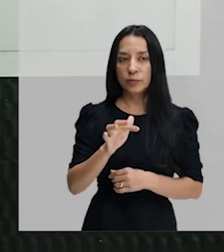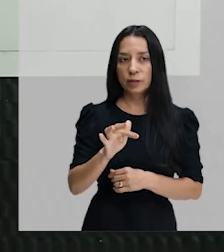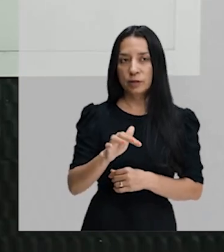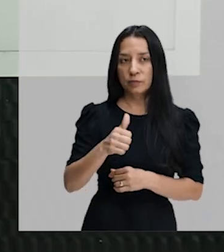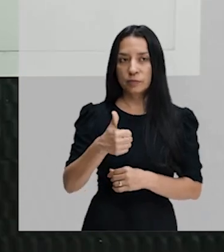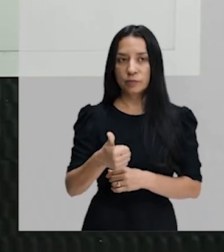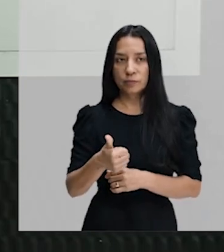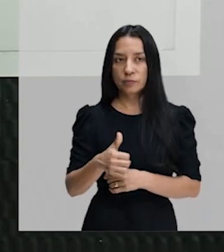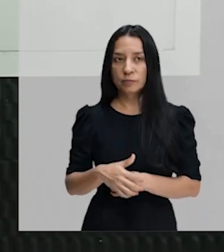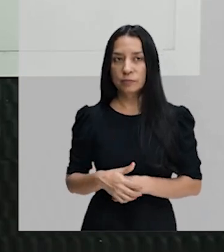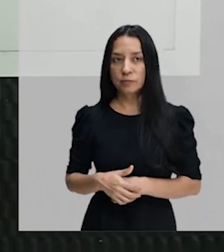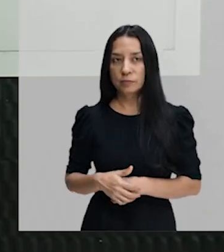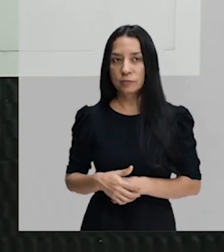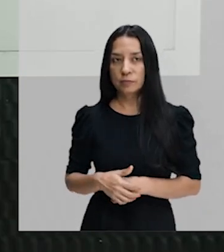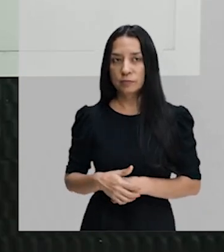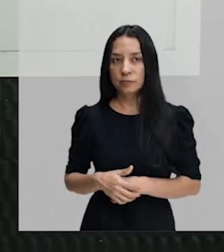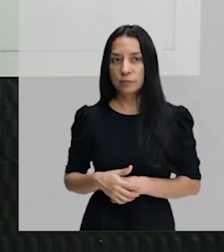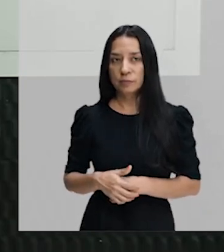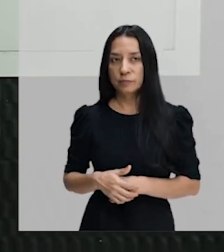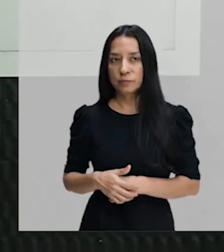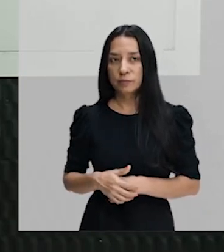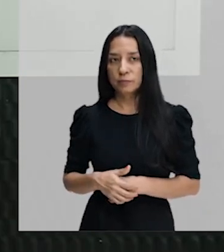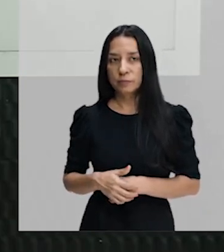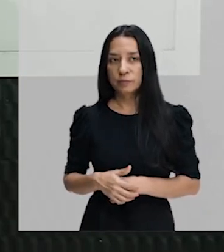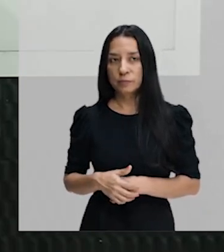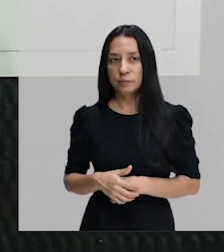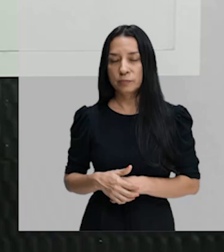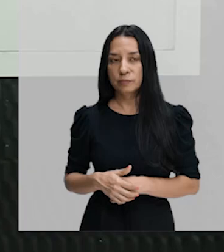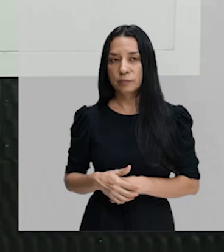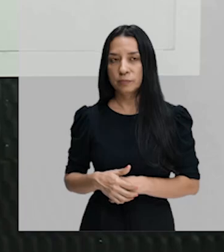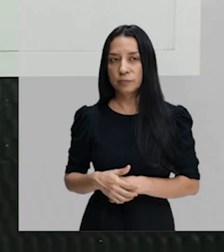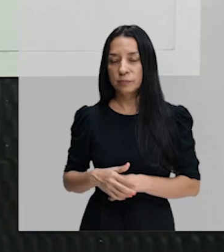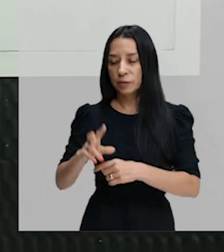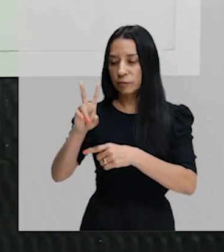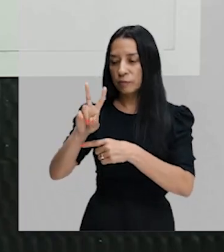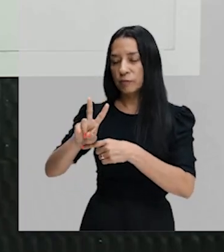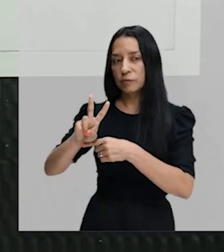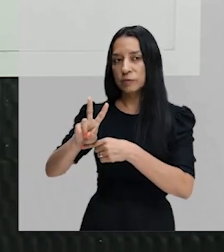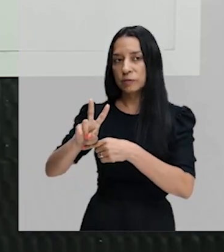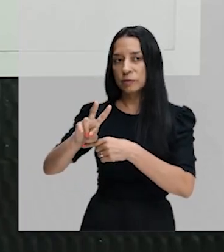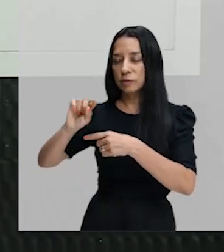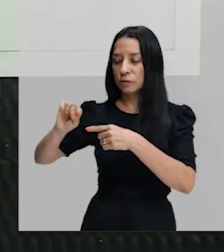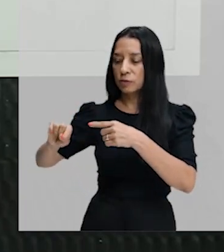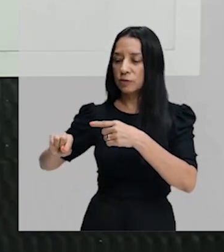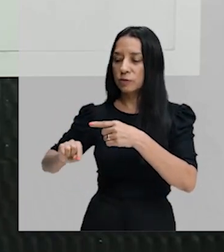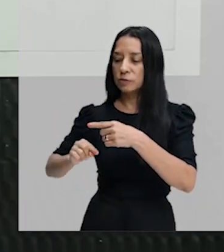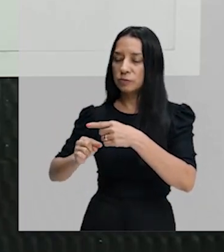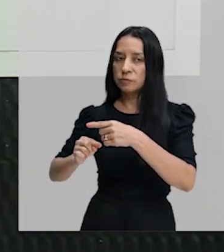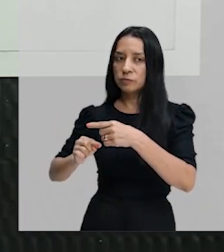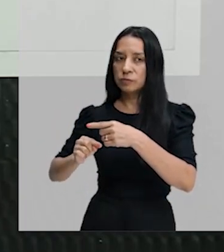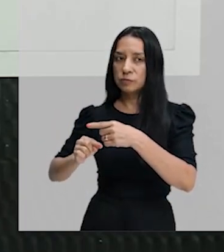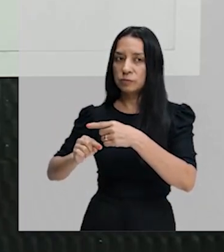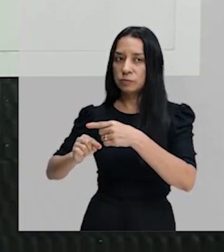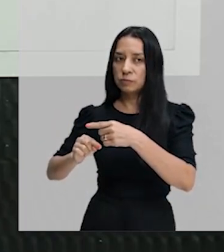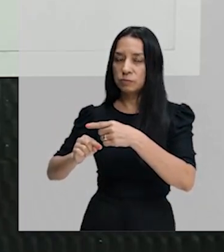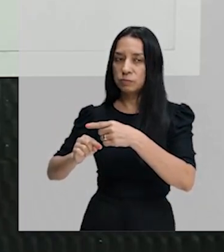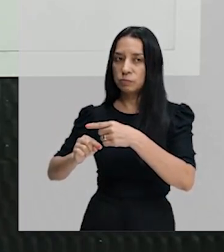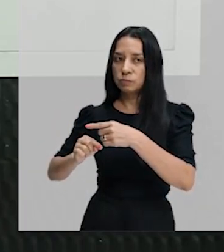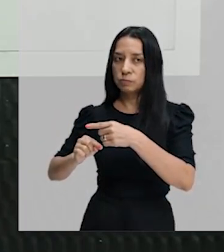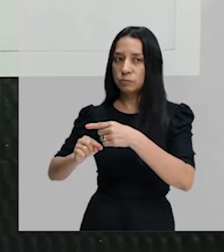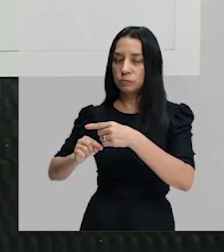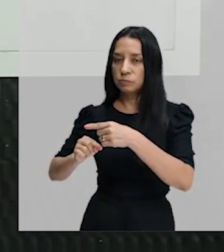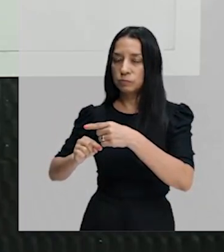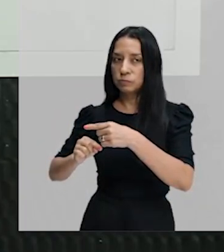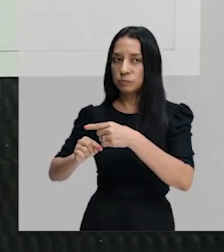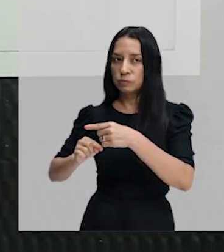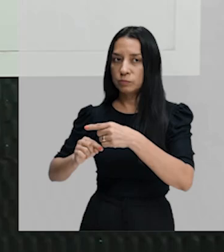a velocidade do som no ar dividido pelo comprimento de onda Tá ok pelo